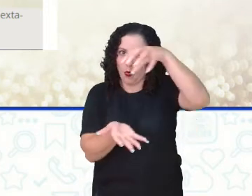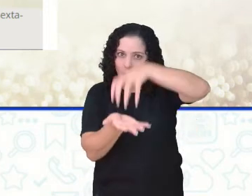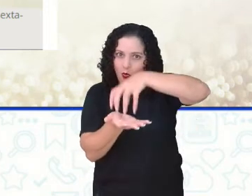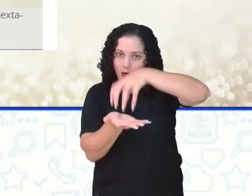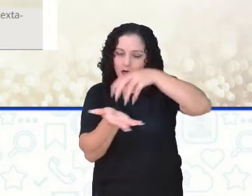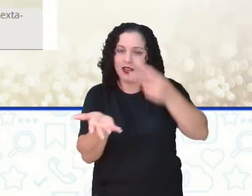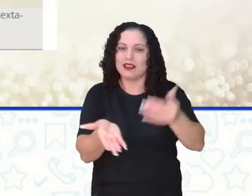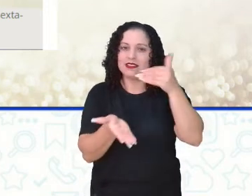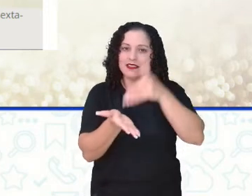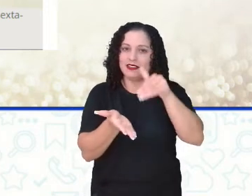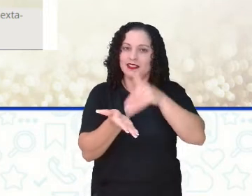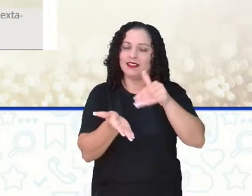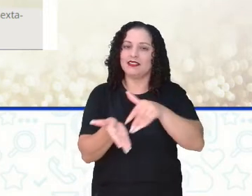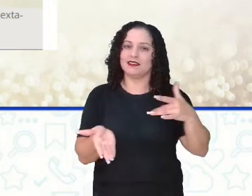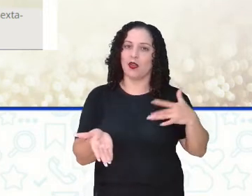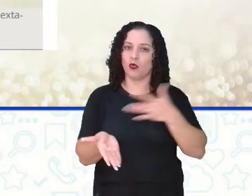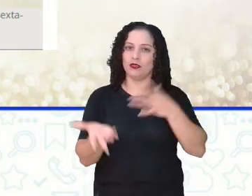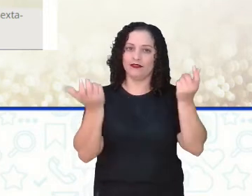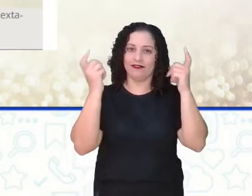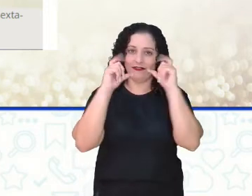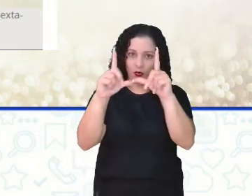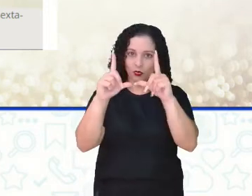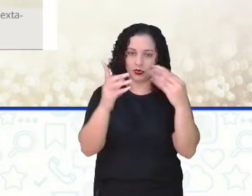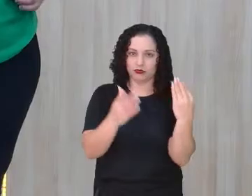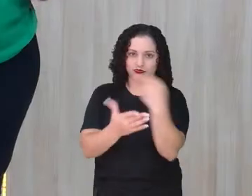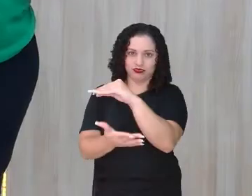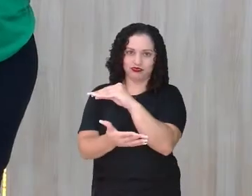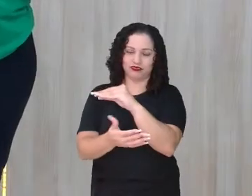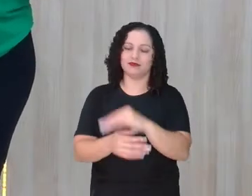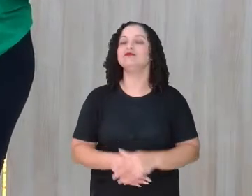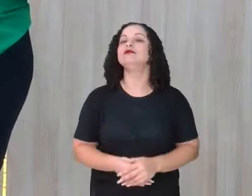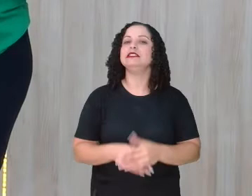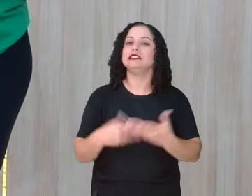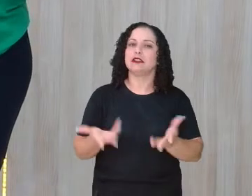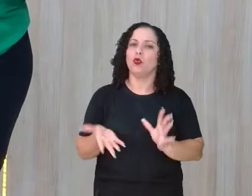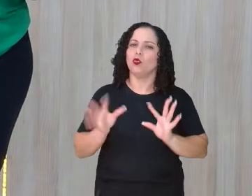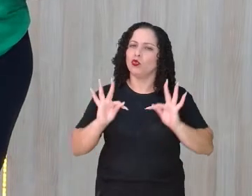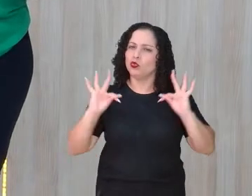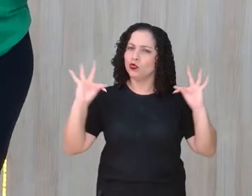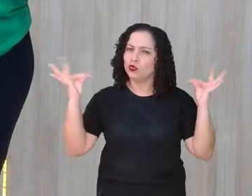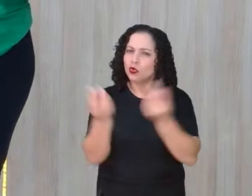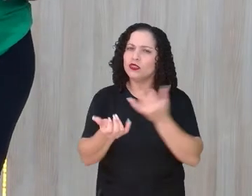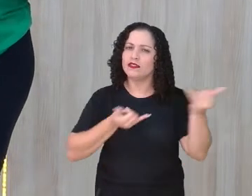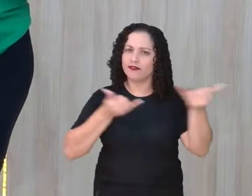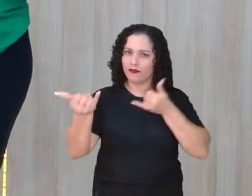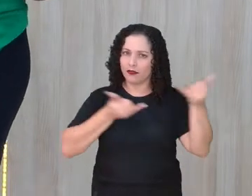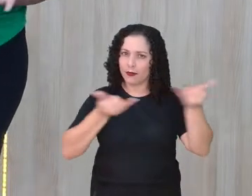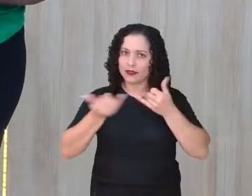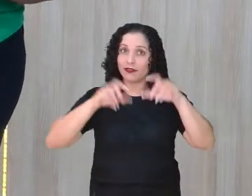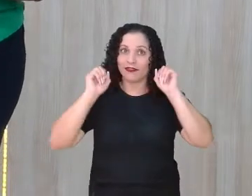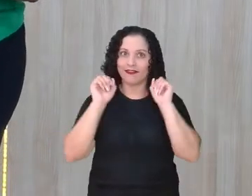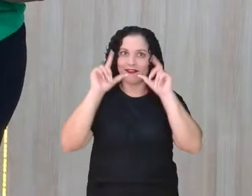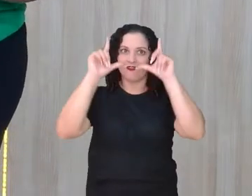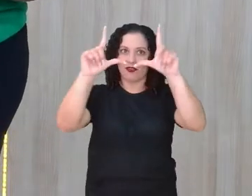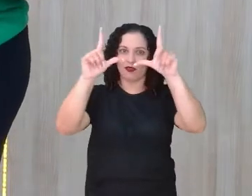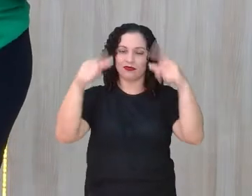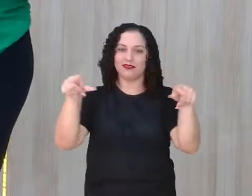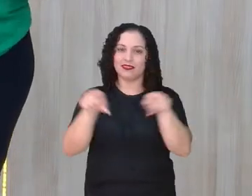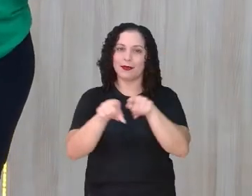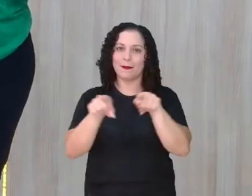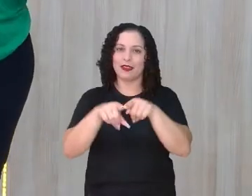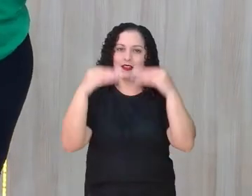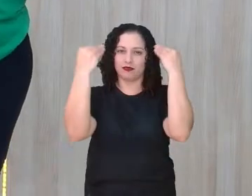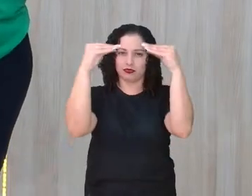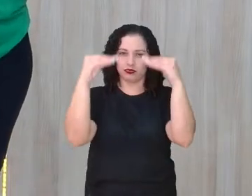a foto que está divulgando, certo? Então, os créditos da imagem também precisam chegar. Precisa estar bem